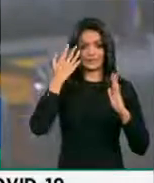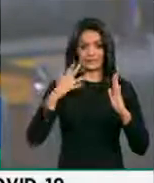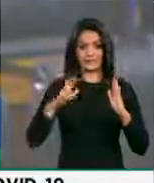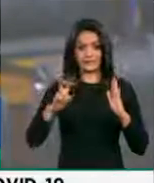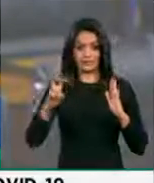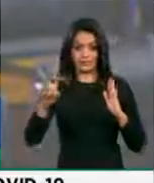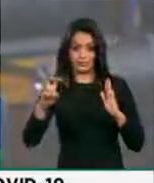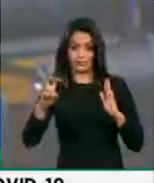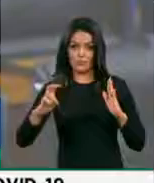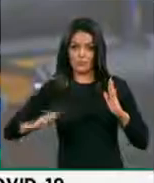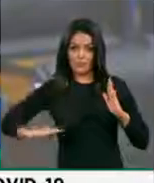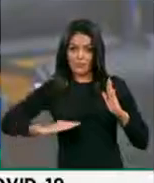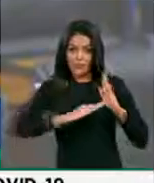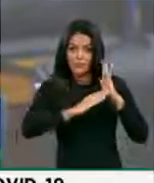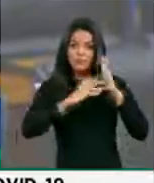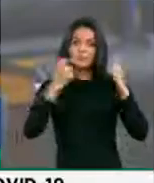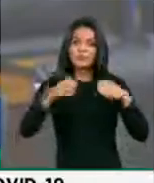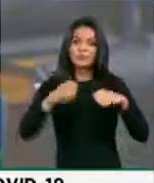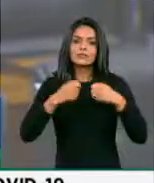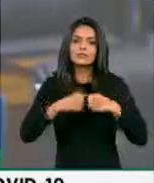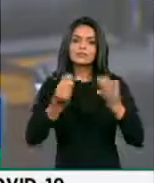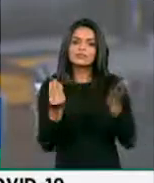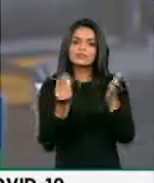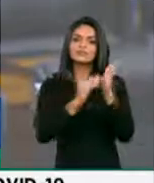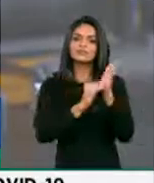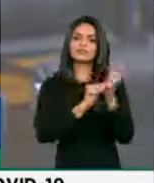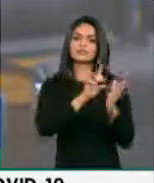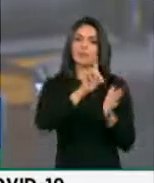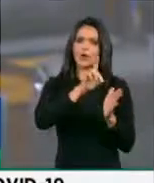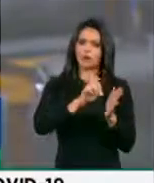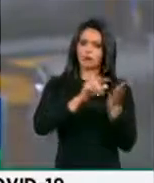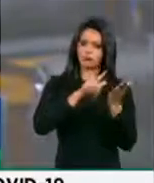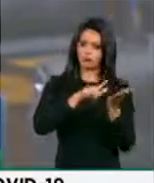tem que publicar, né, na imprensa oficial, né,